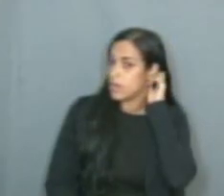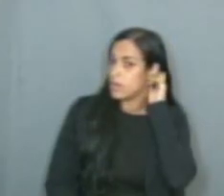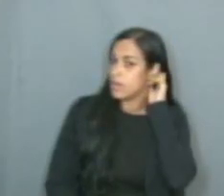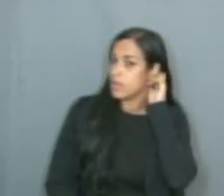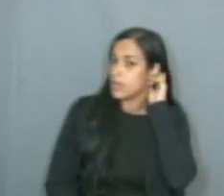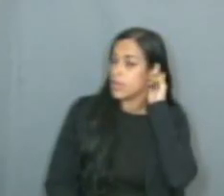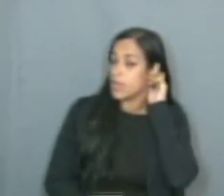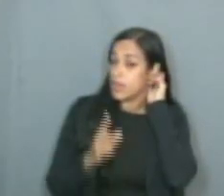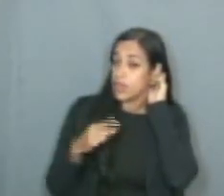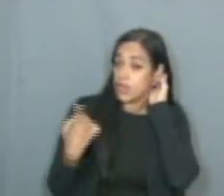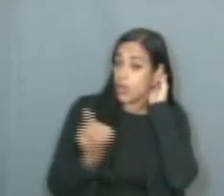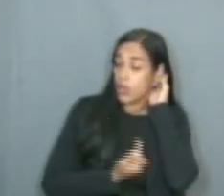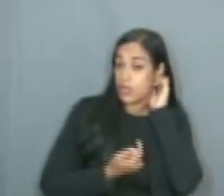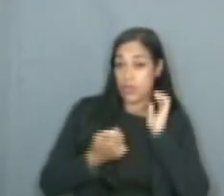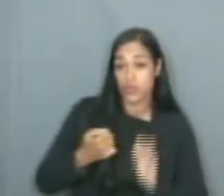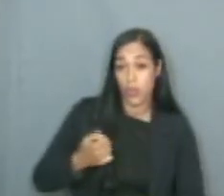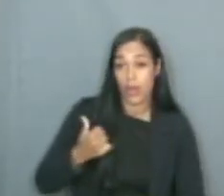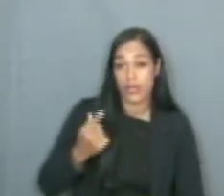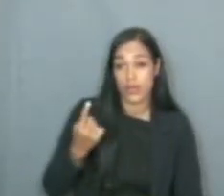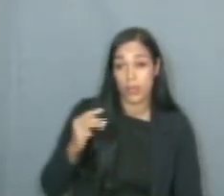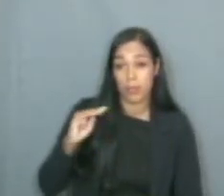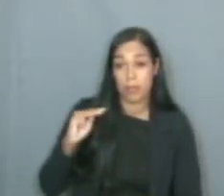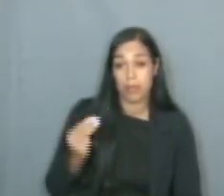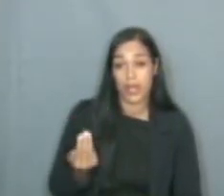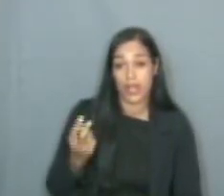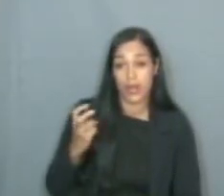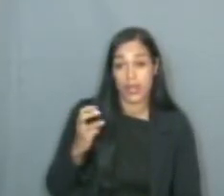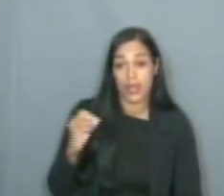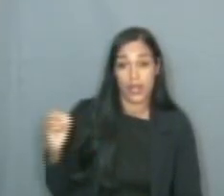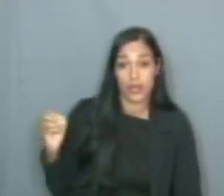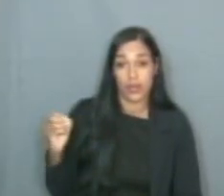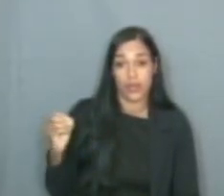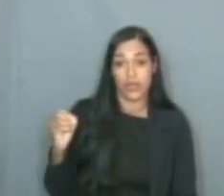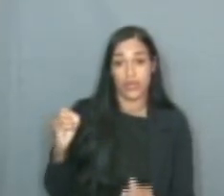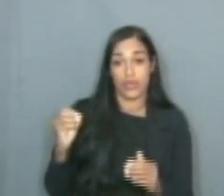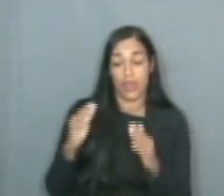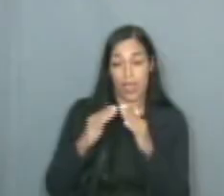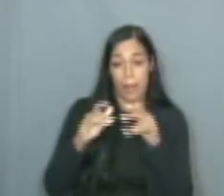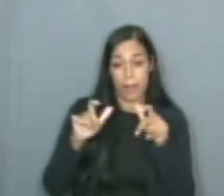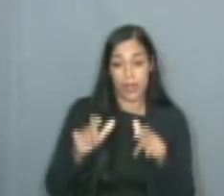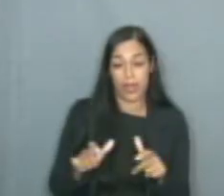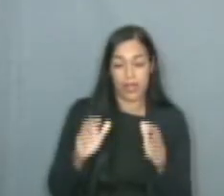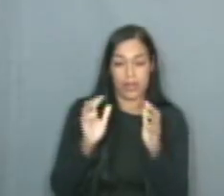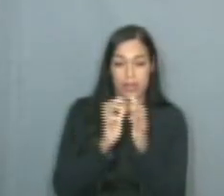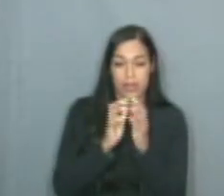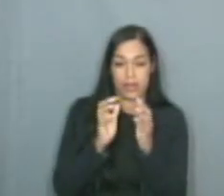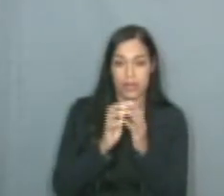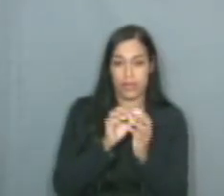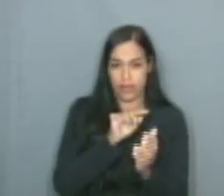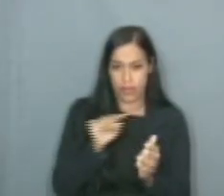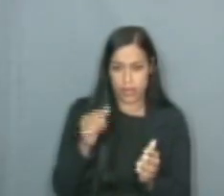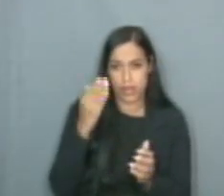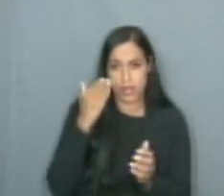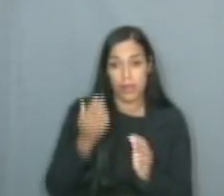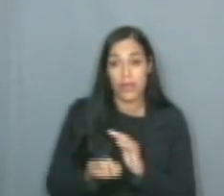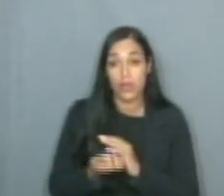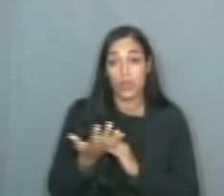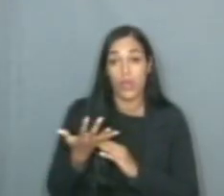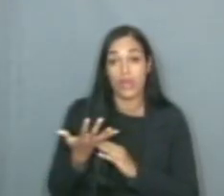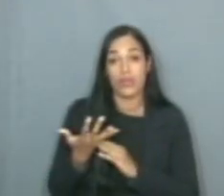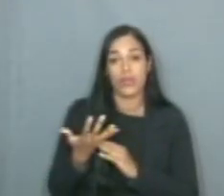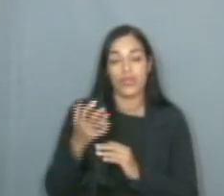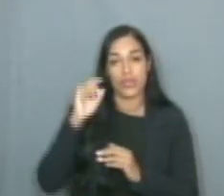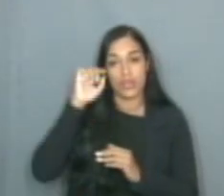Nós somos quase 1.500.000 habitantes em Recife. Vocês, senhores, sabem quantos desse percentual